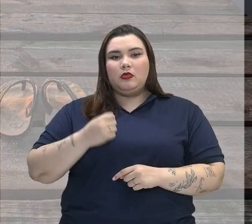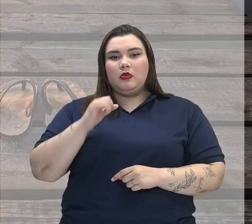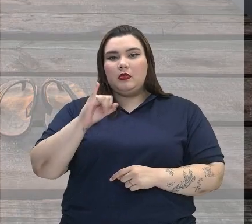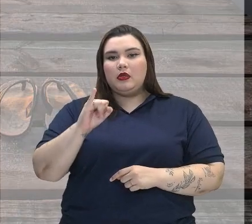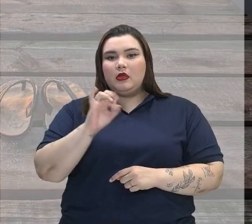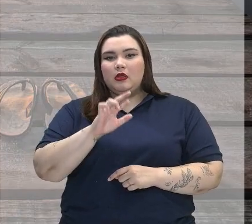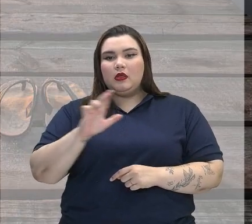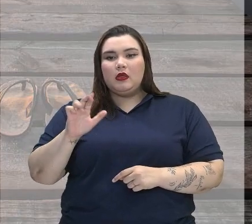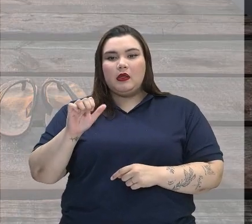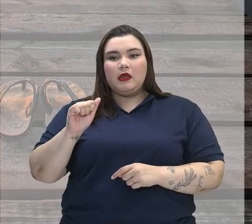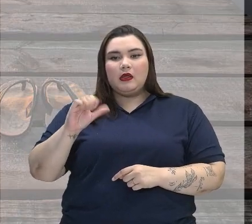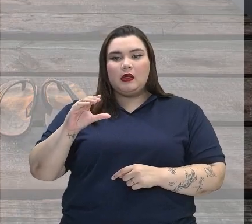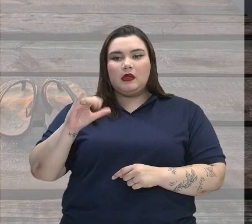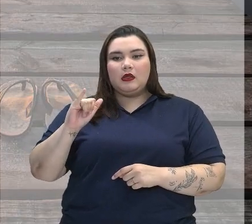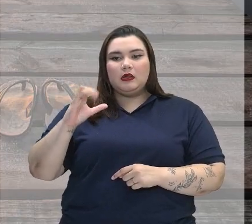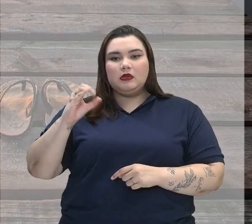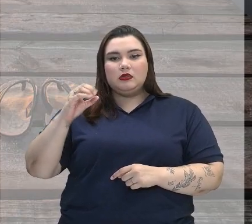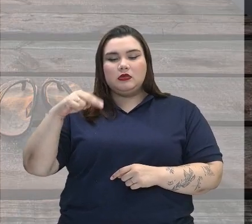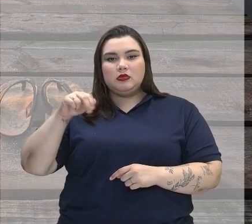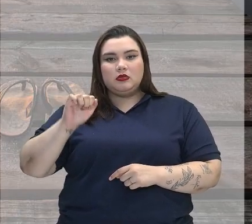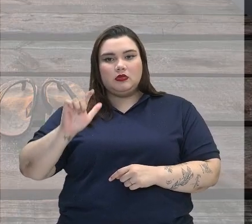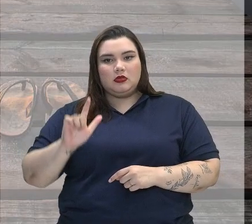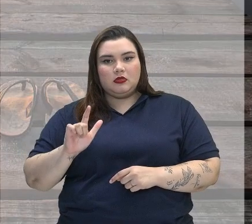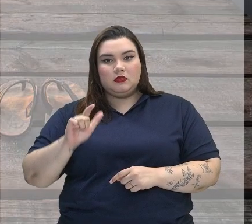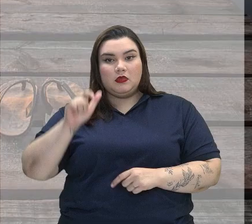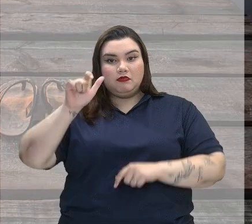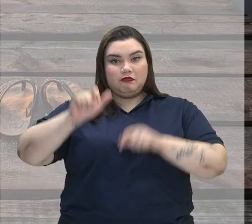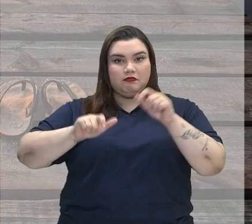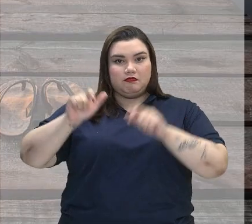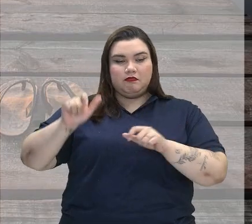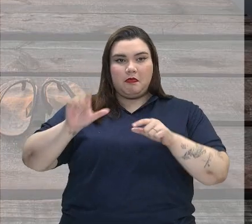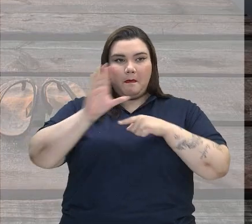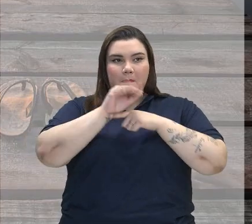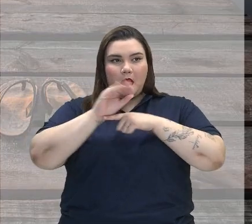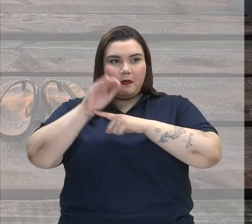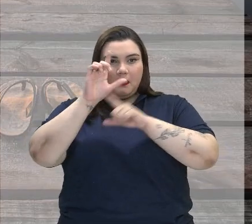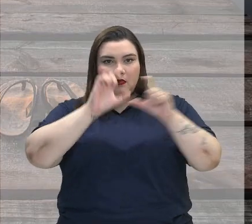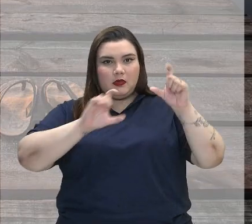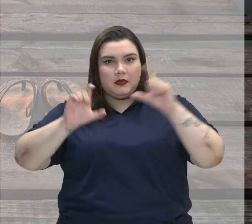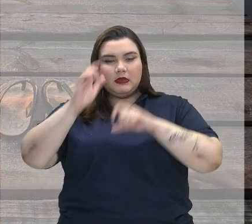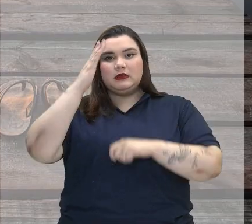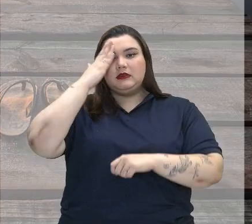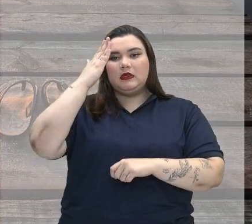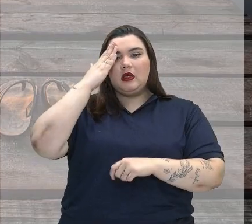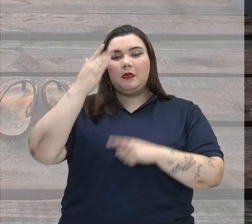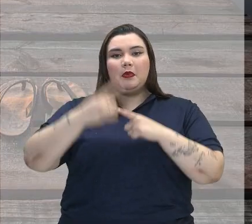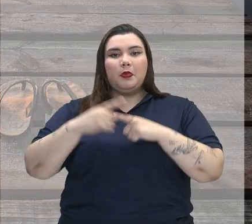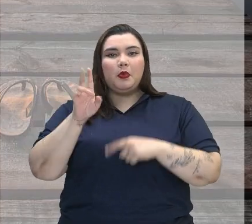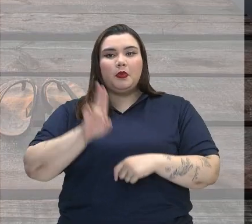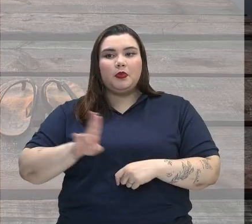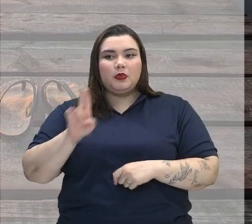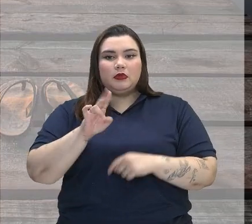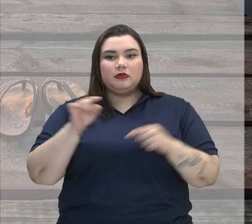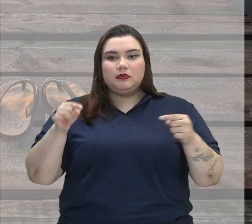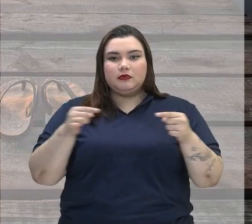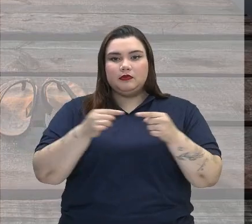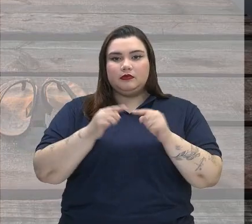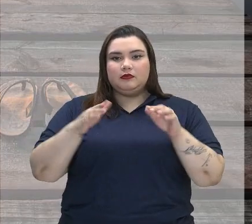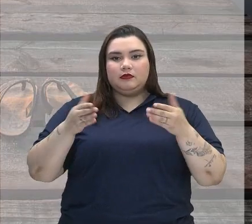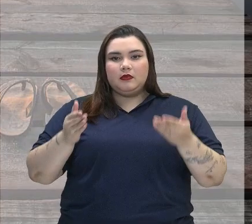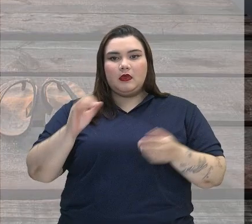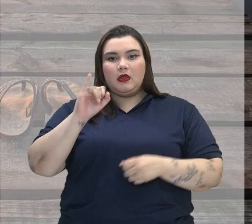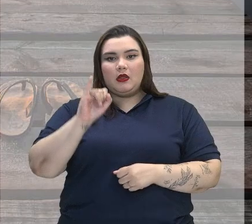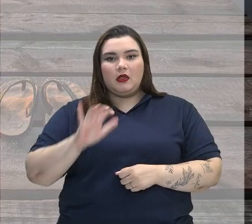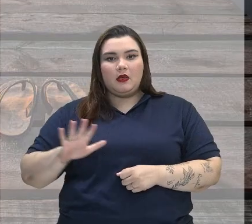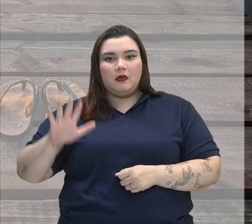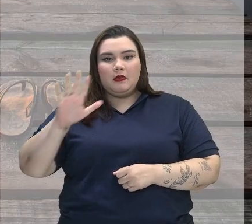irracional. E os fotógrafos, eles sabem disso. Então, quando é utilizado essa proporção, a imagem, ela